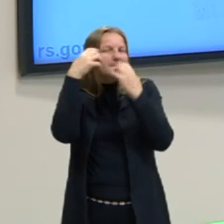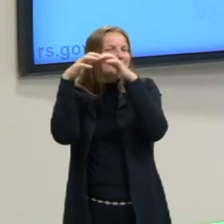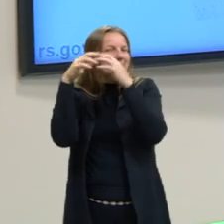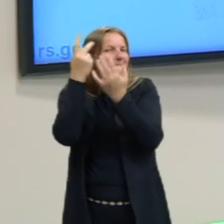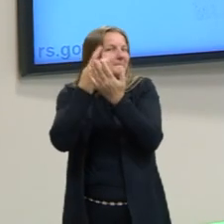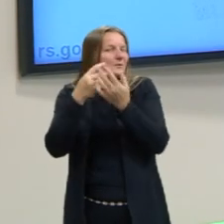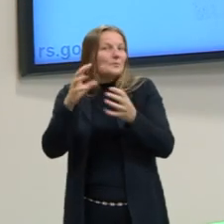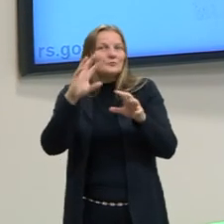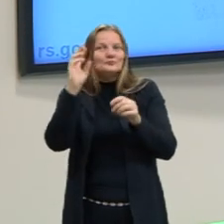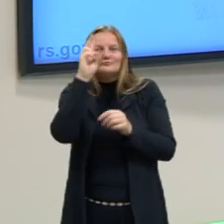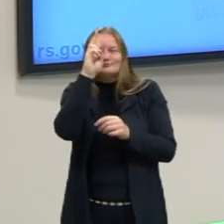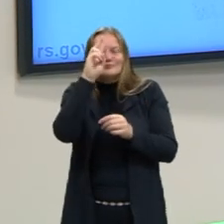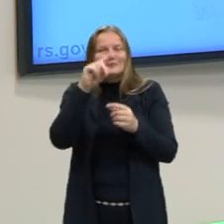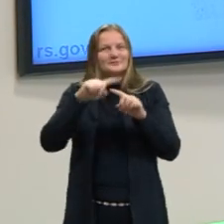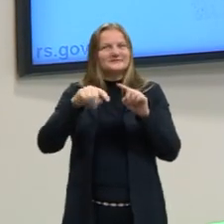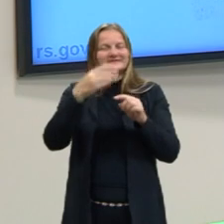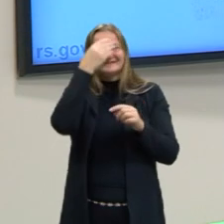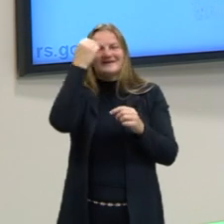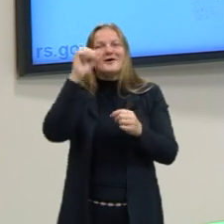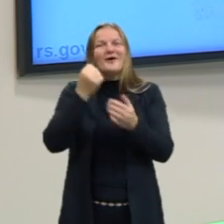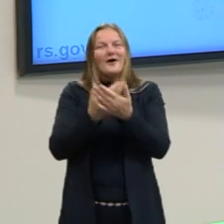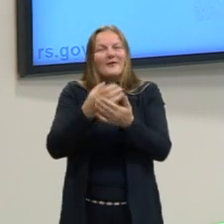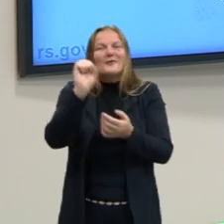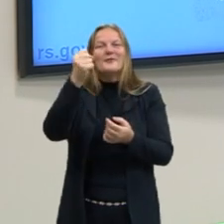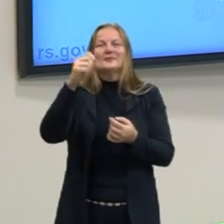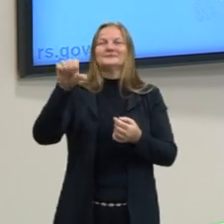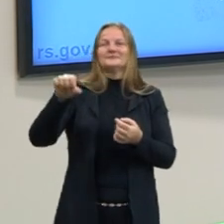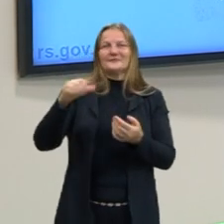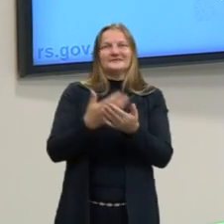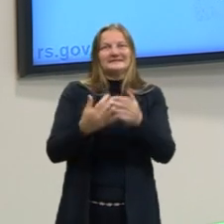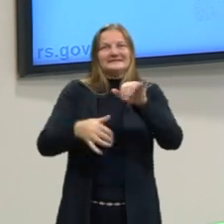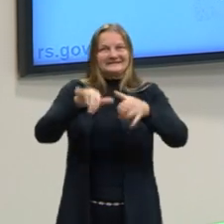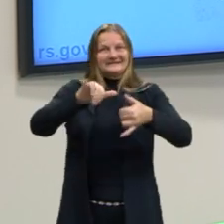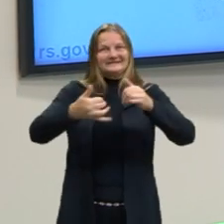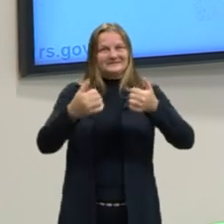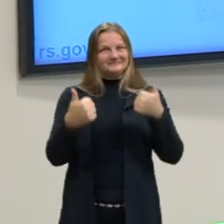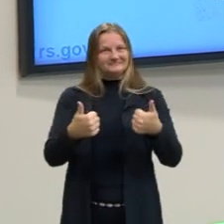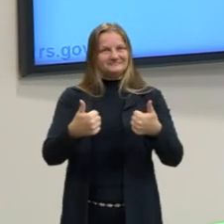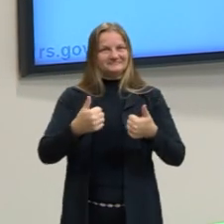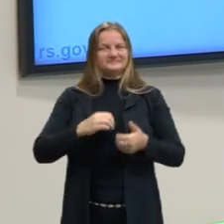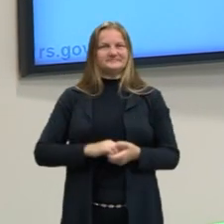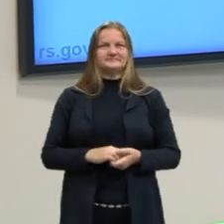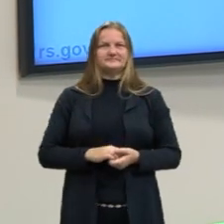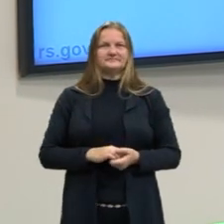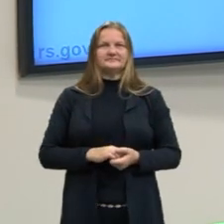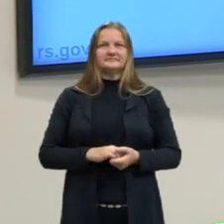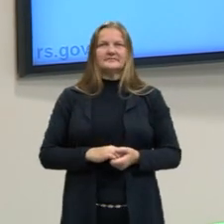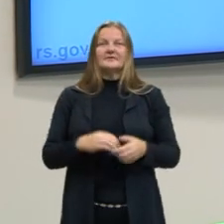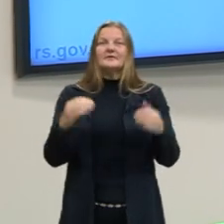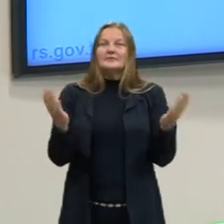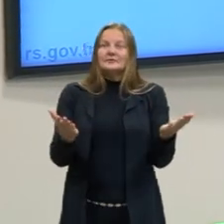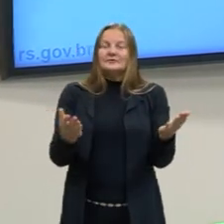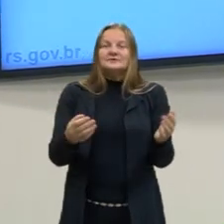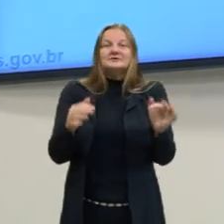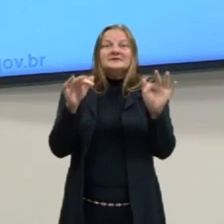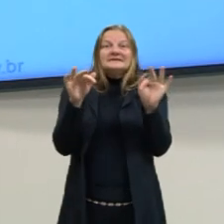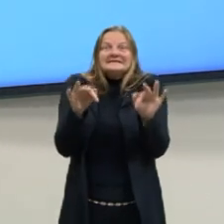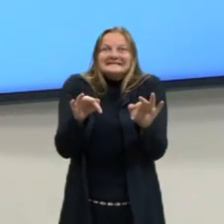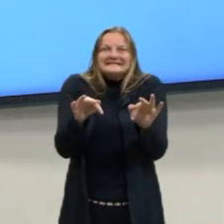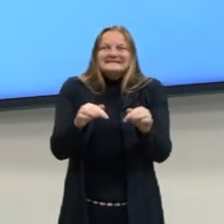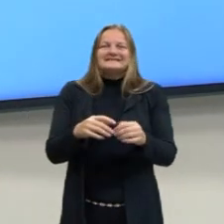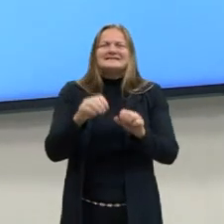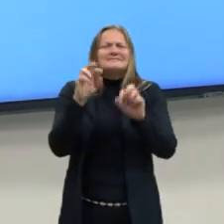tudo que a gente viu tanto na aula 8 quanto na aula 9 de química certo então por hoje era isso